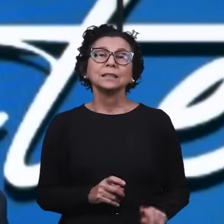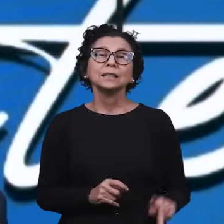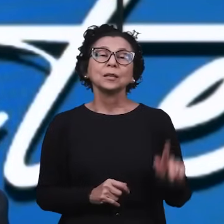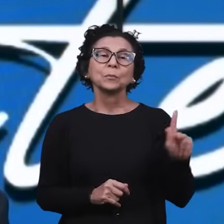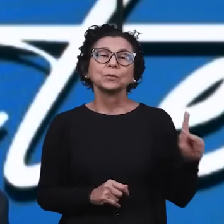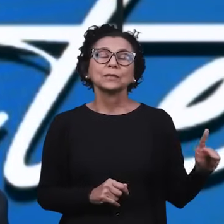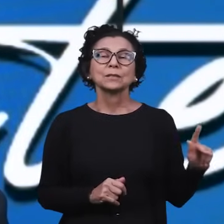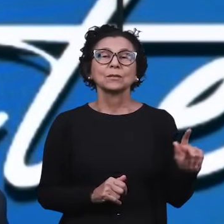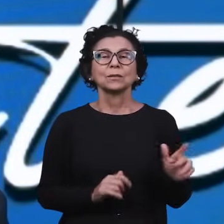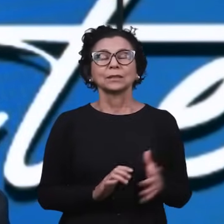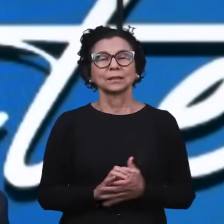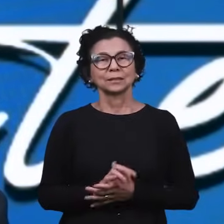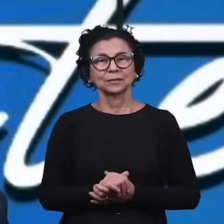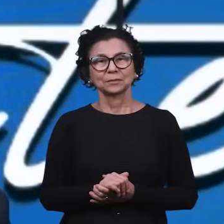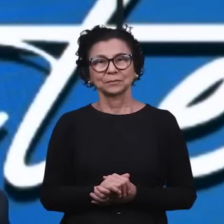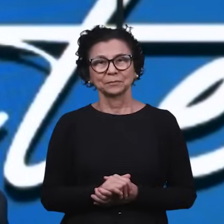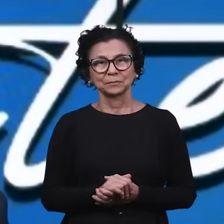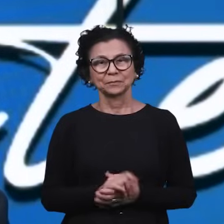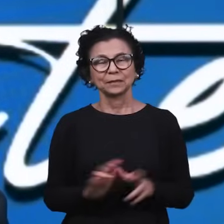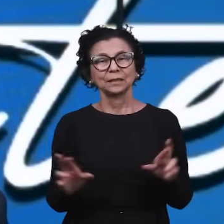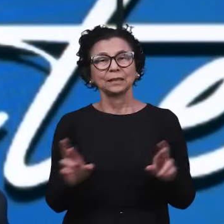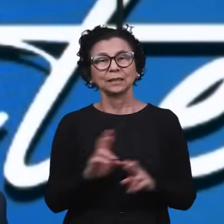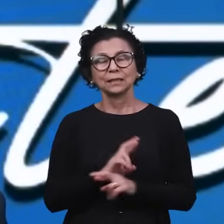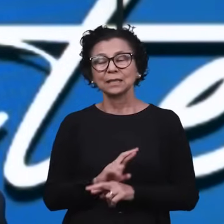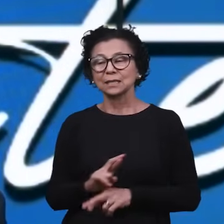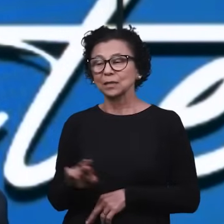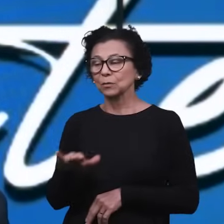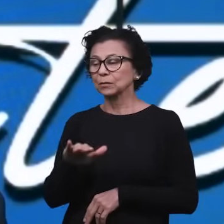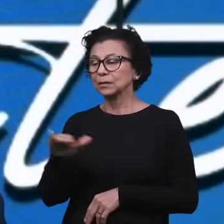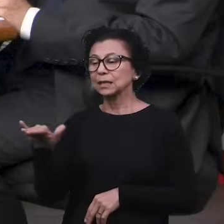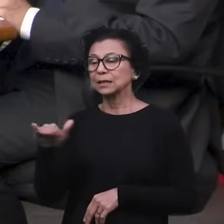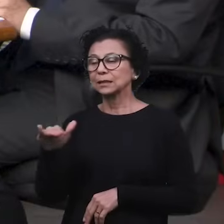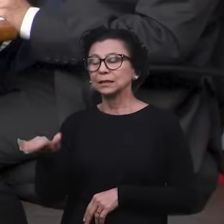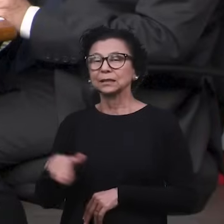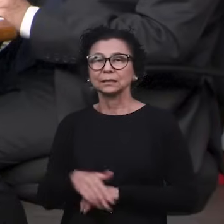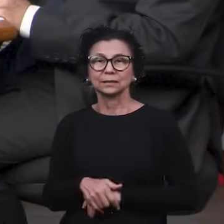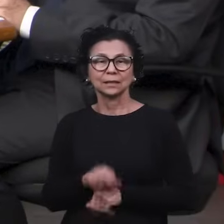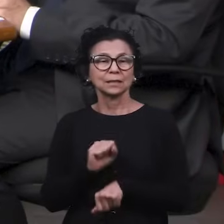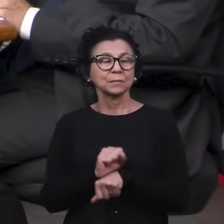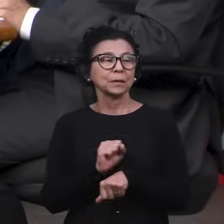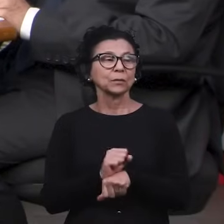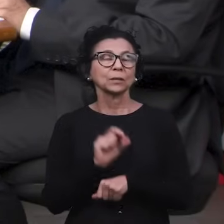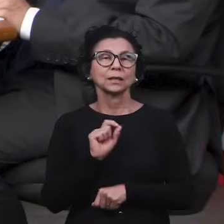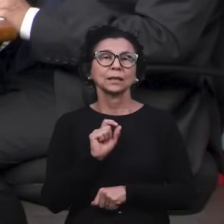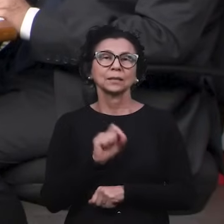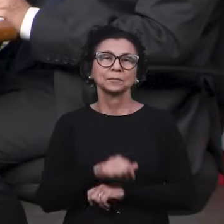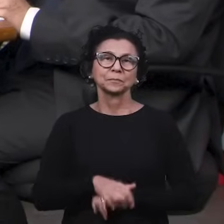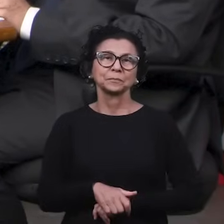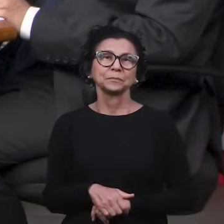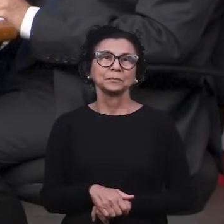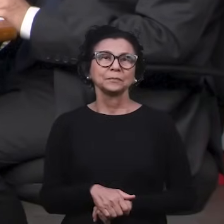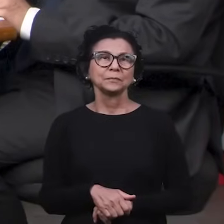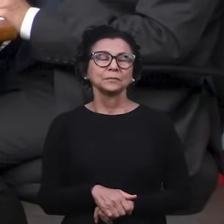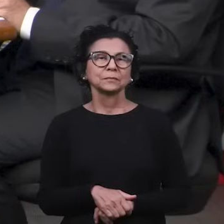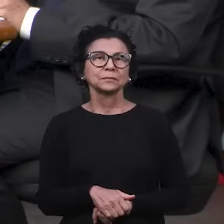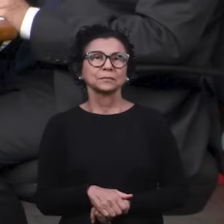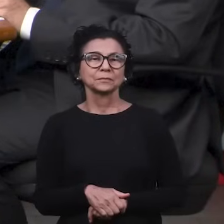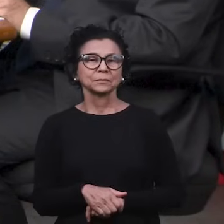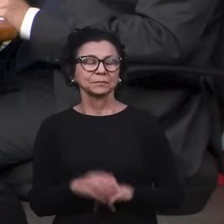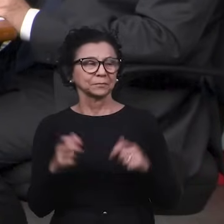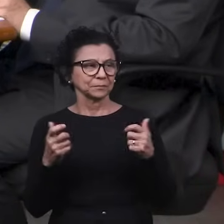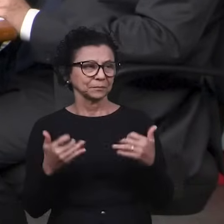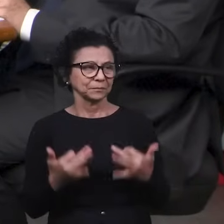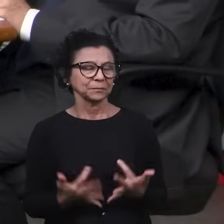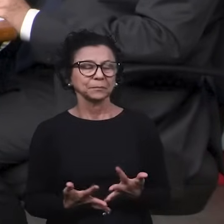relação especialmente ao futuro daquela criança na igreja. Eliane, saberia nos dar alguma informação mais prática sobre isso?